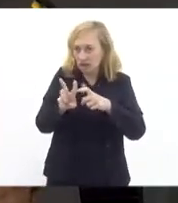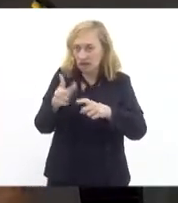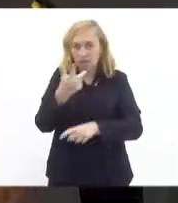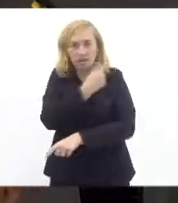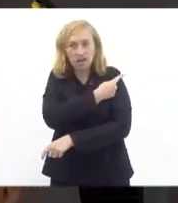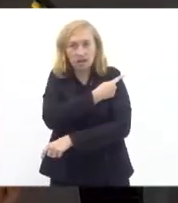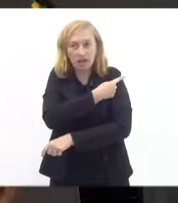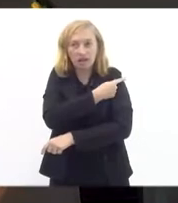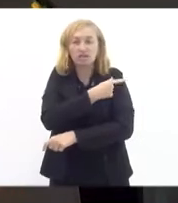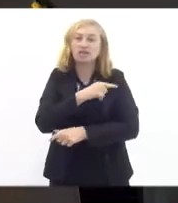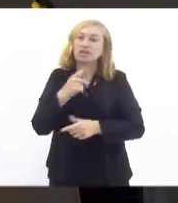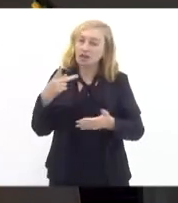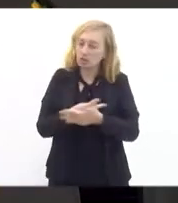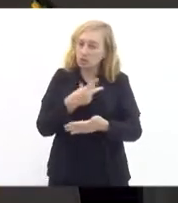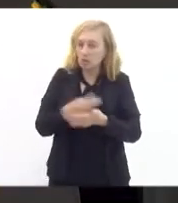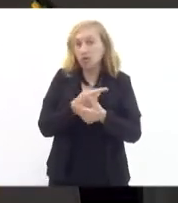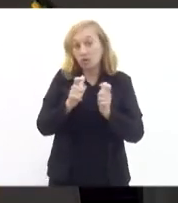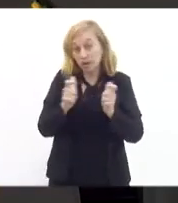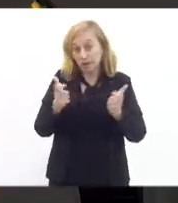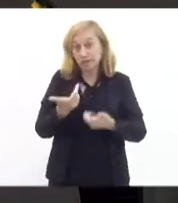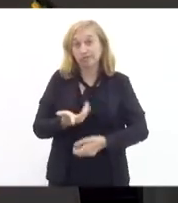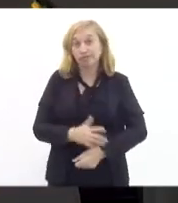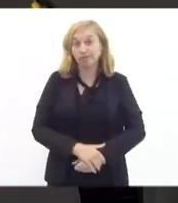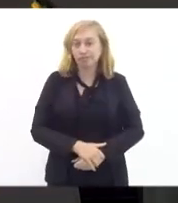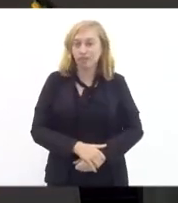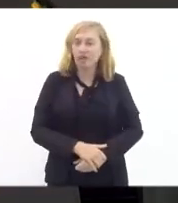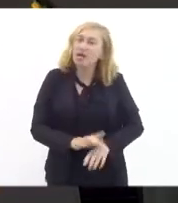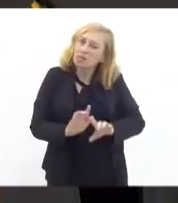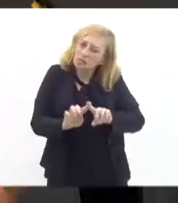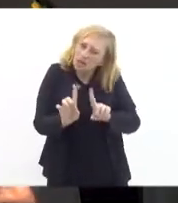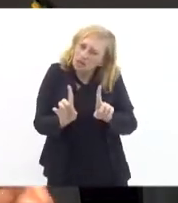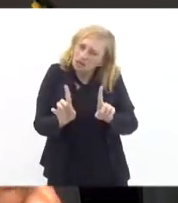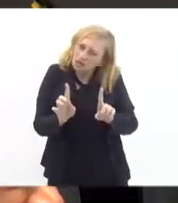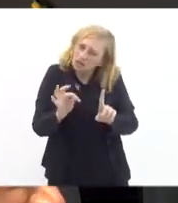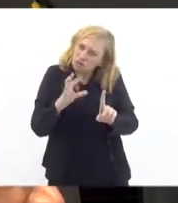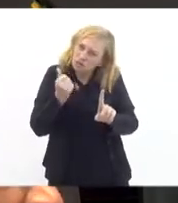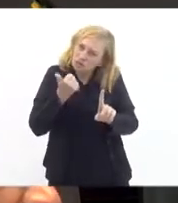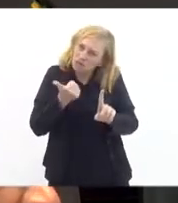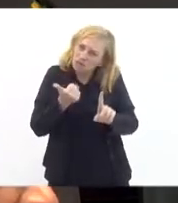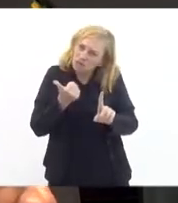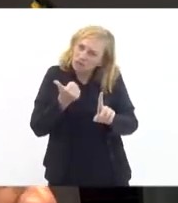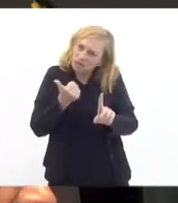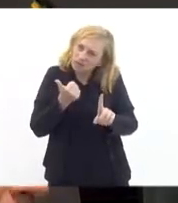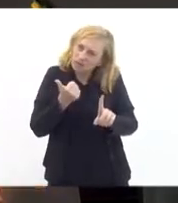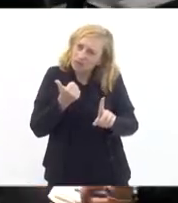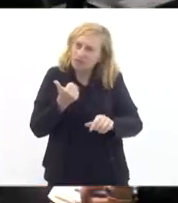grande. Se fizer um curso, qualquer pessoa. Mas tudo bem.